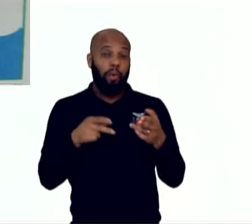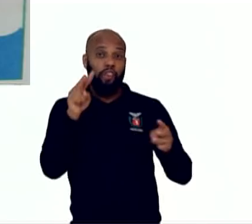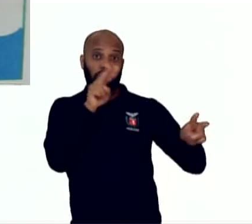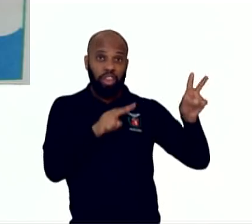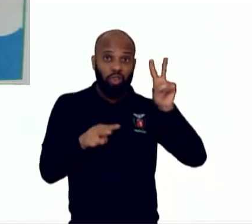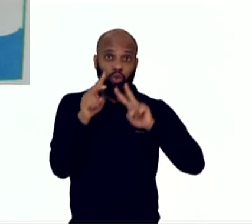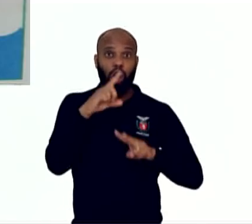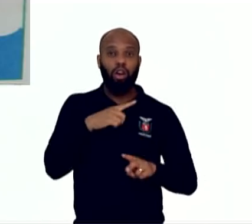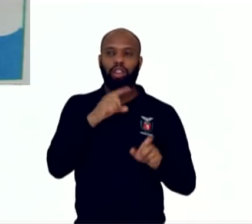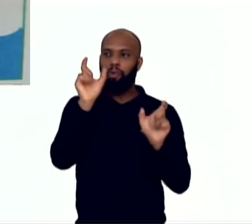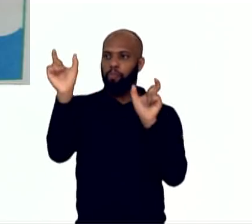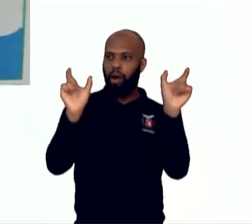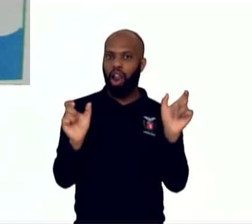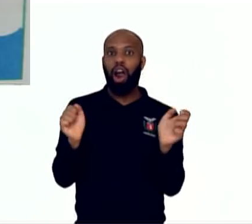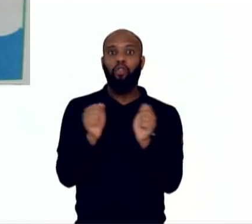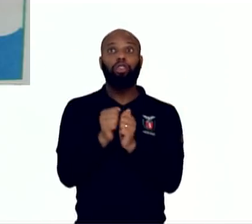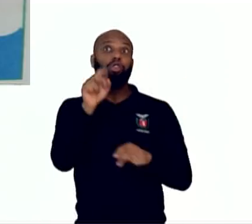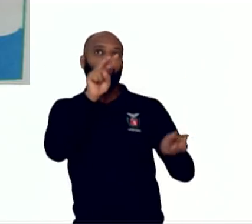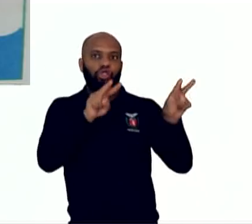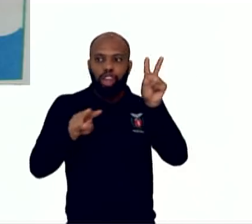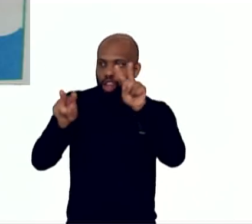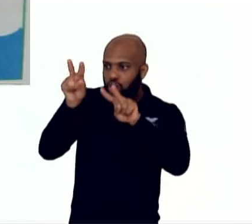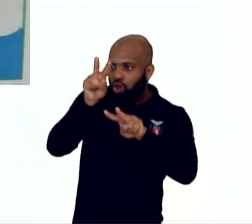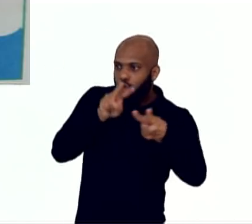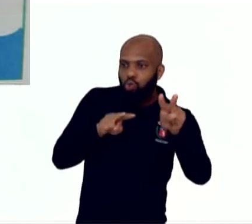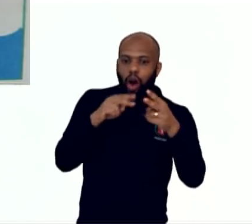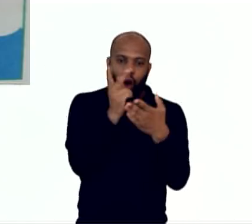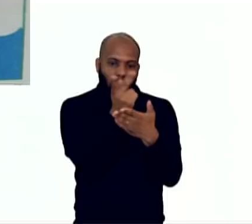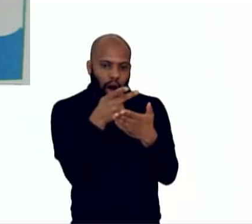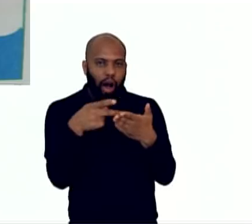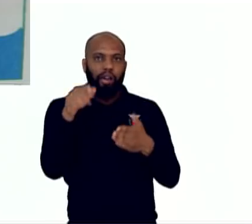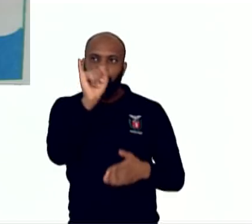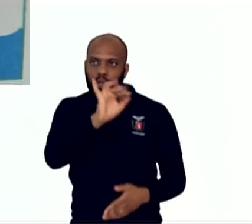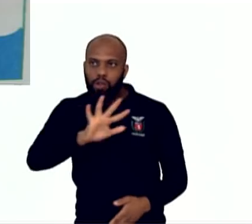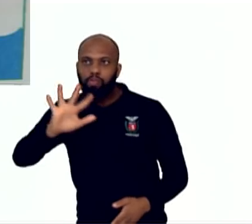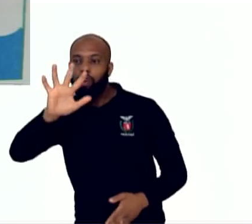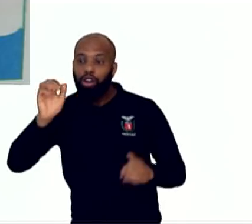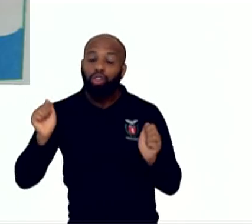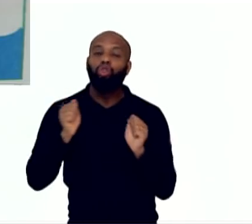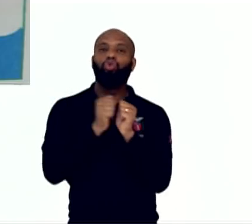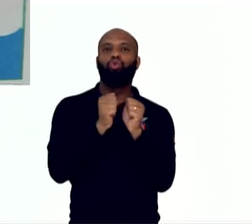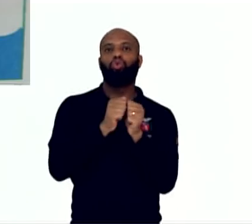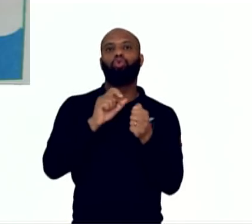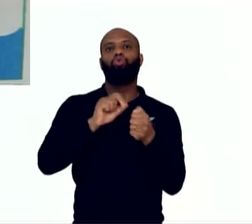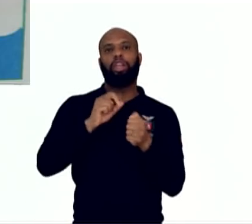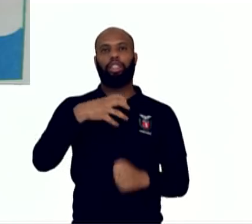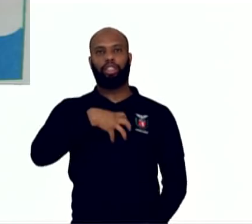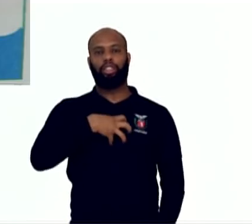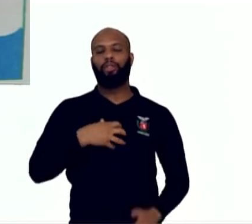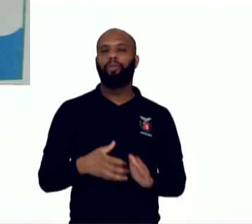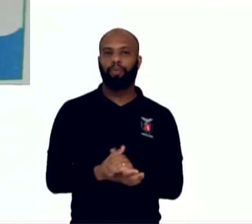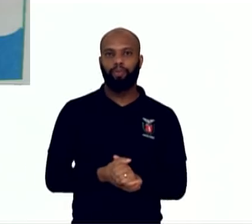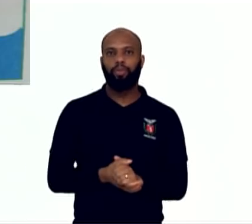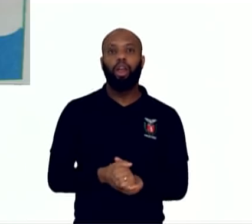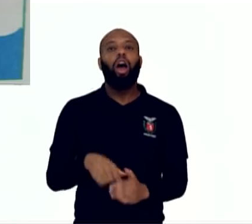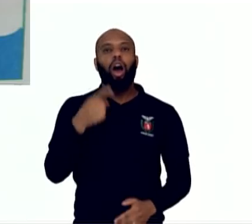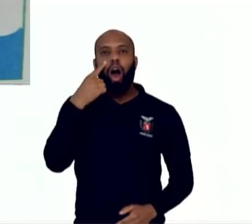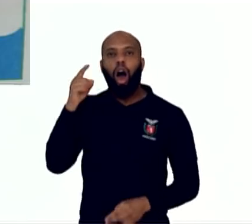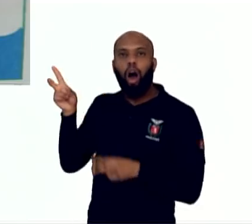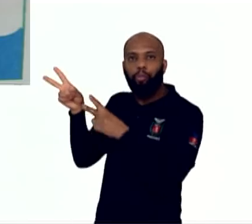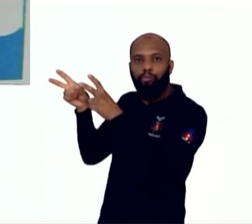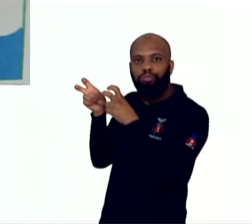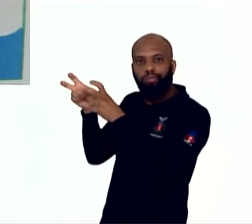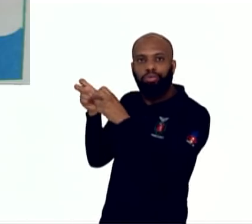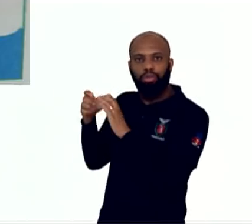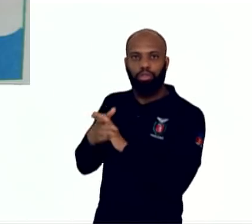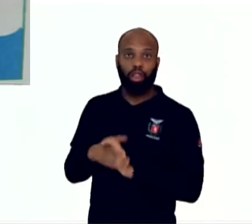com elementos visuais e gráficos. Então, eles se unem para formar o sentido, lembram? Observe aqui,